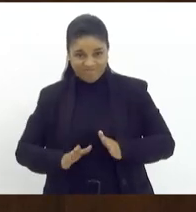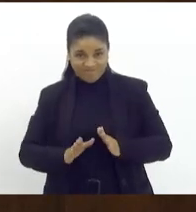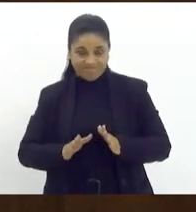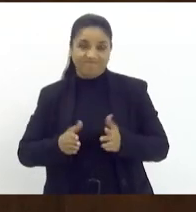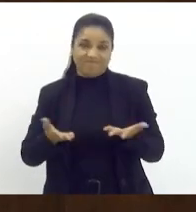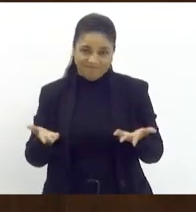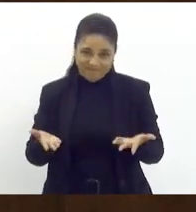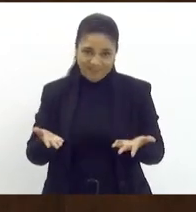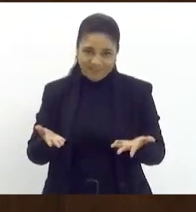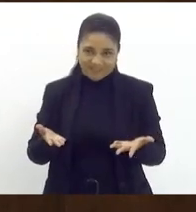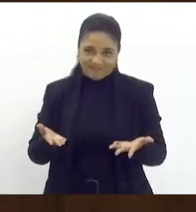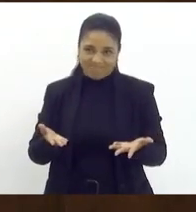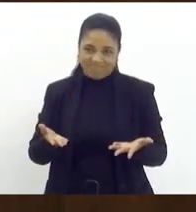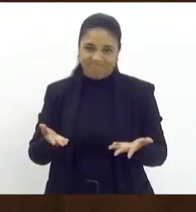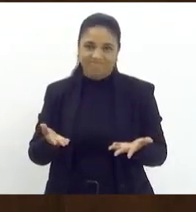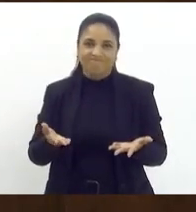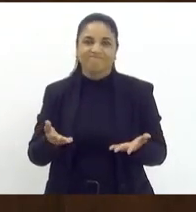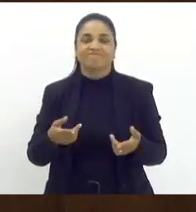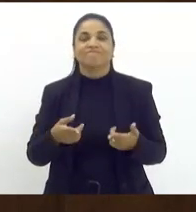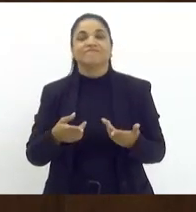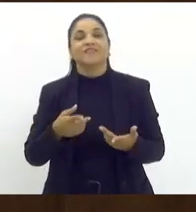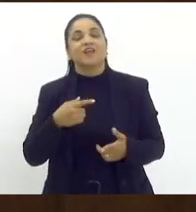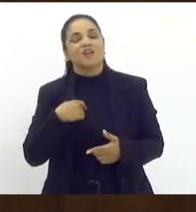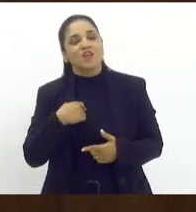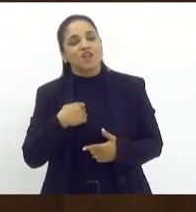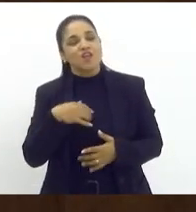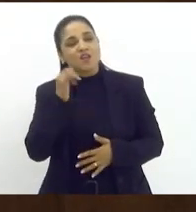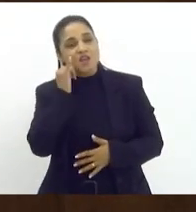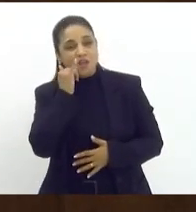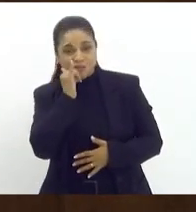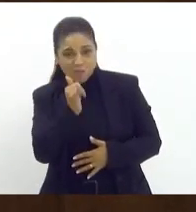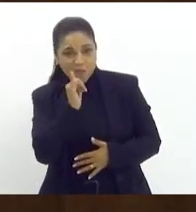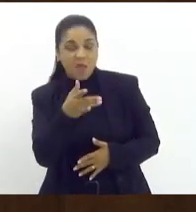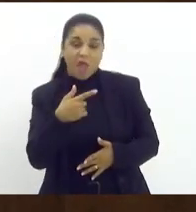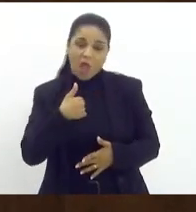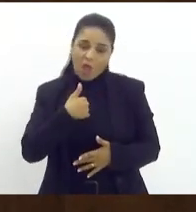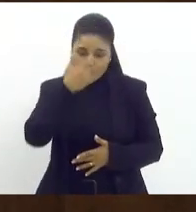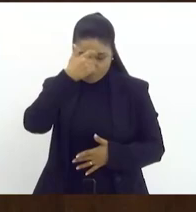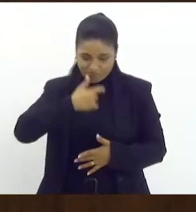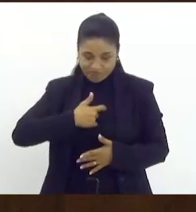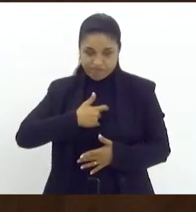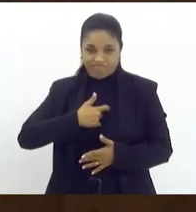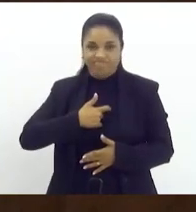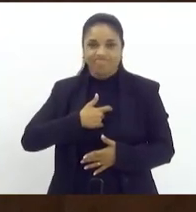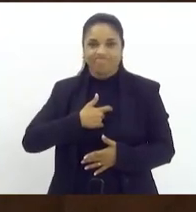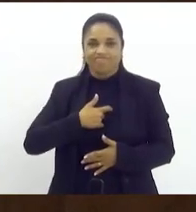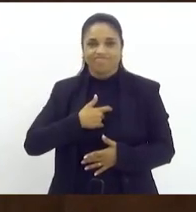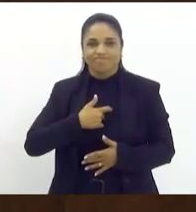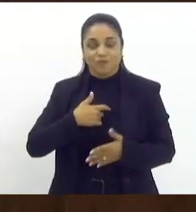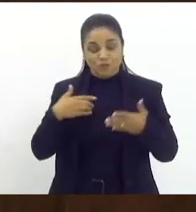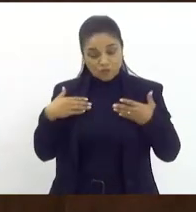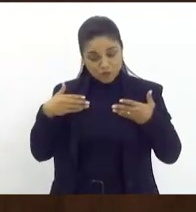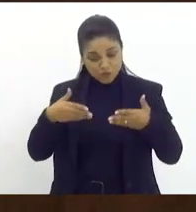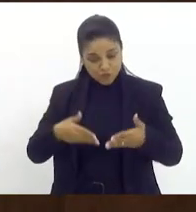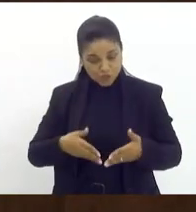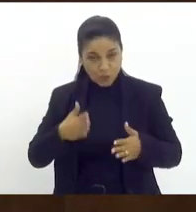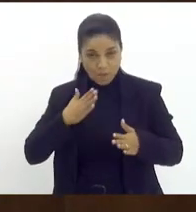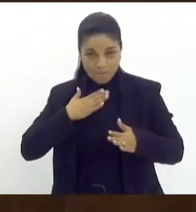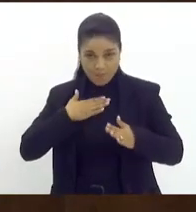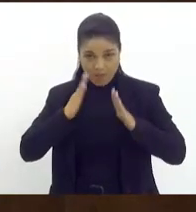virá mas eu queria também dar um depoimento quando eu chego em casa